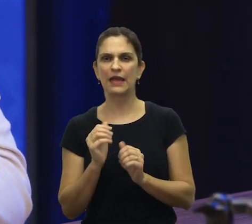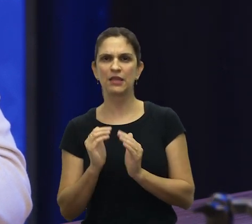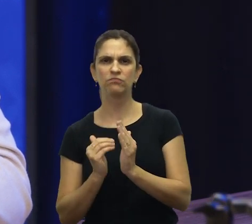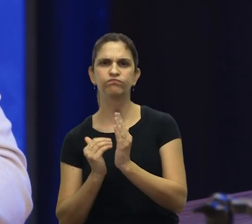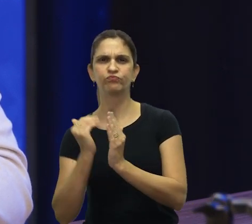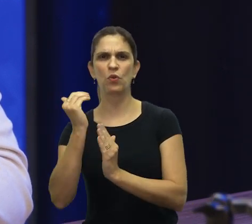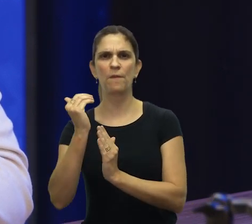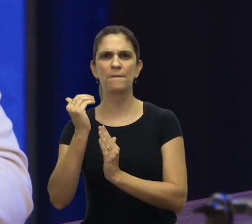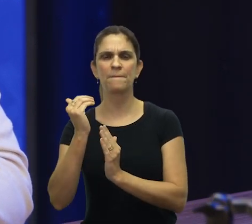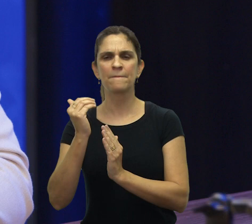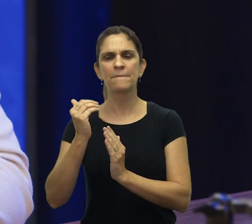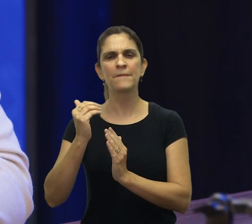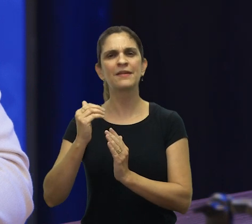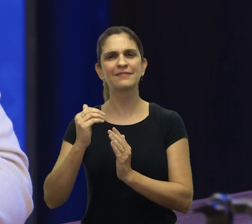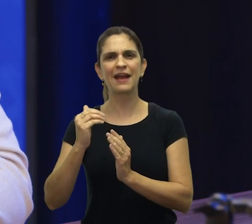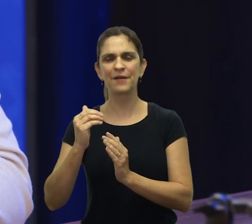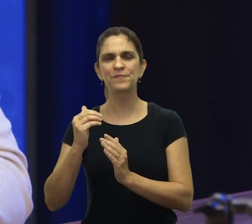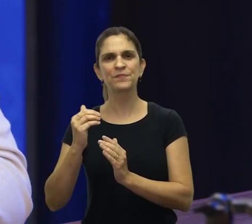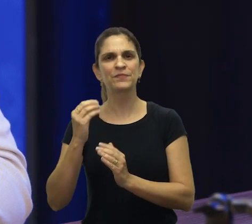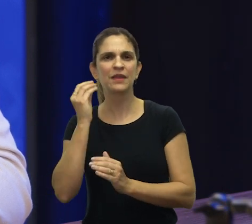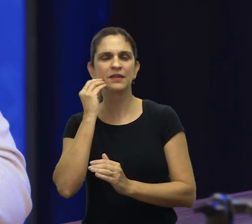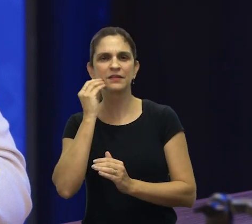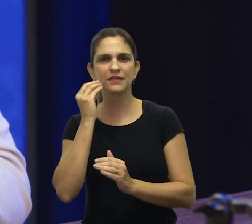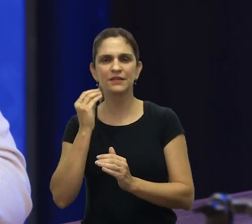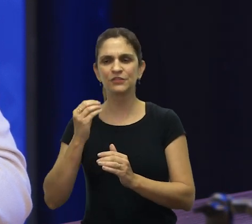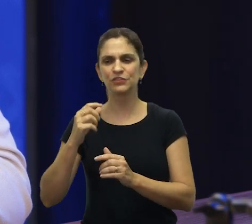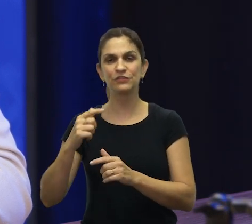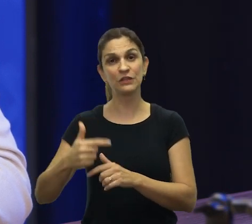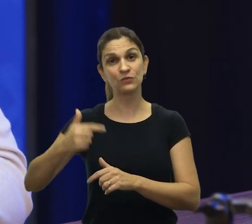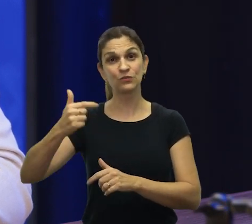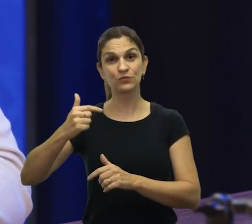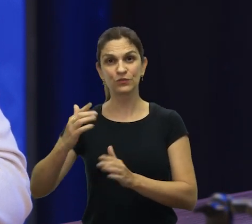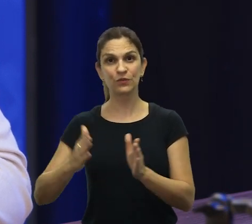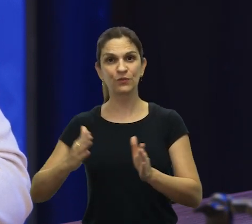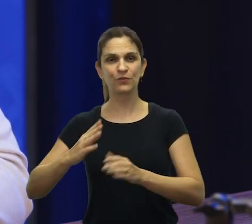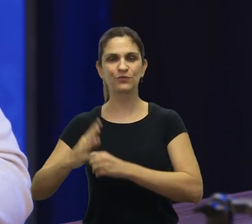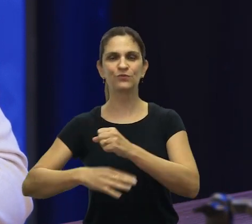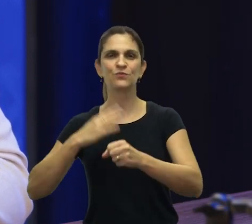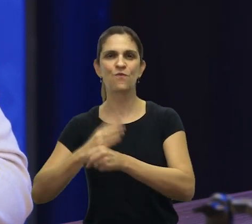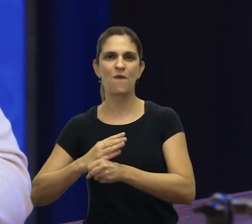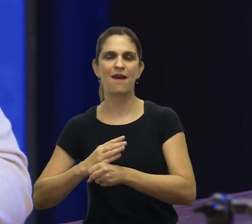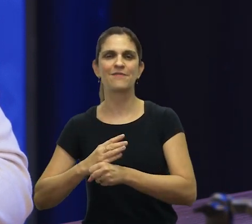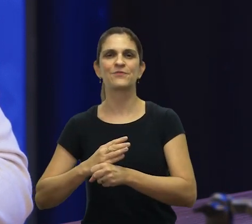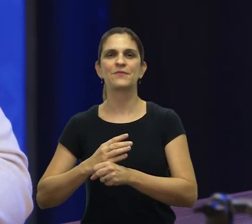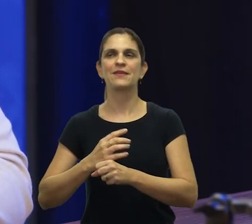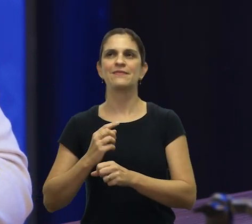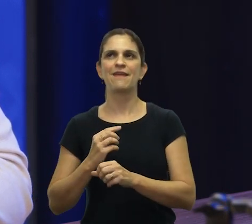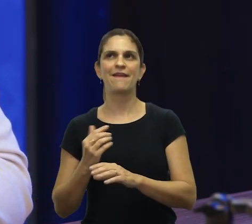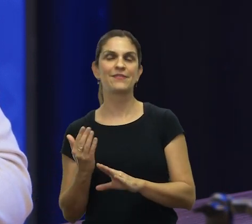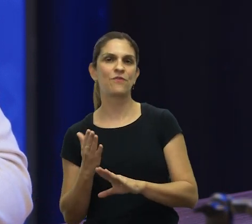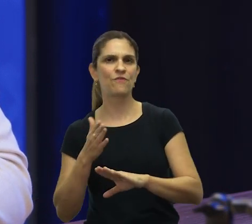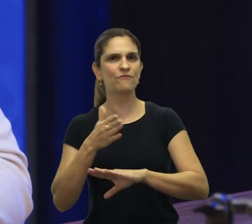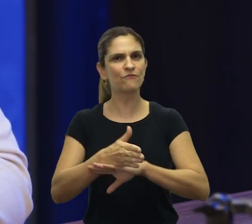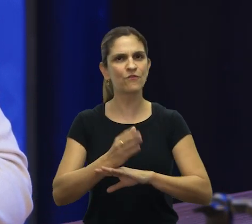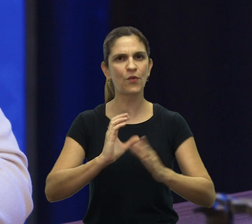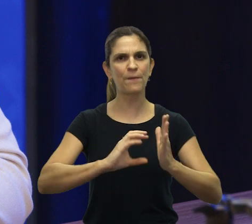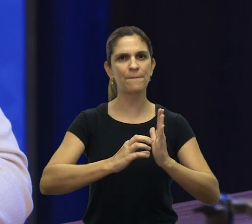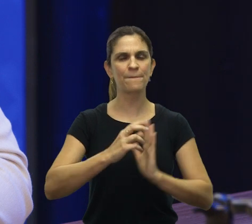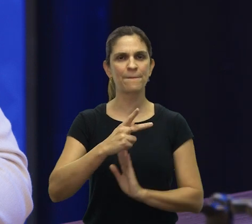aumentar aí 50% no máximo. Você vai passar de 2.000 para 3.000 votos. E quando eu fui para o